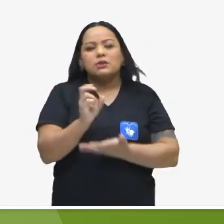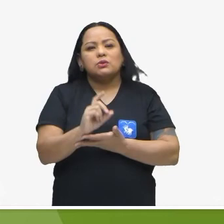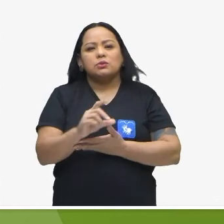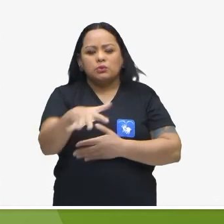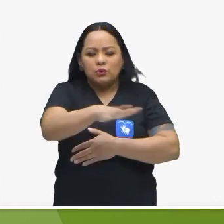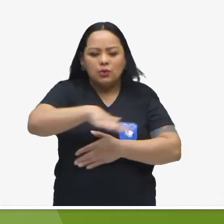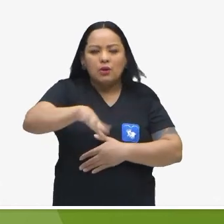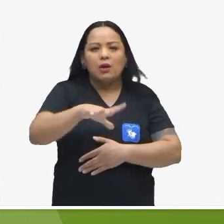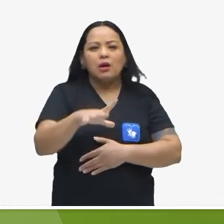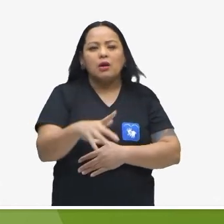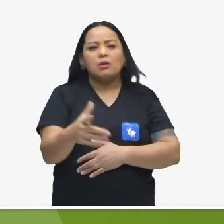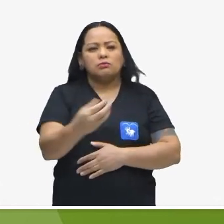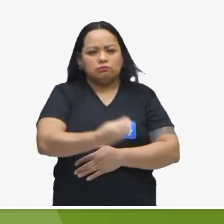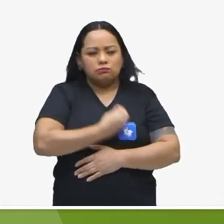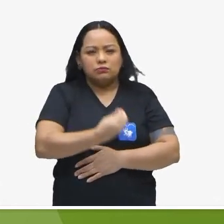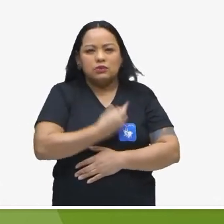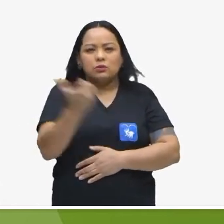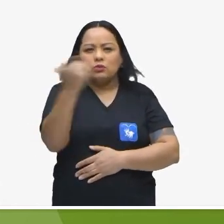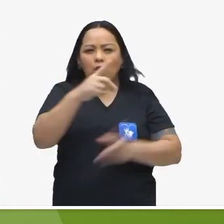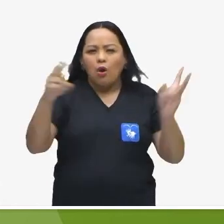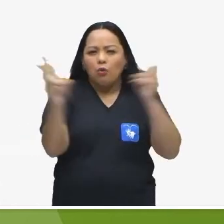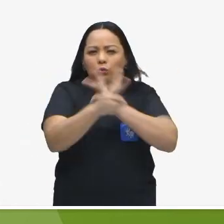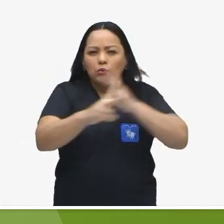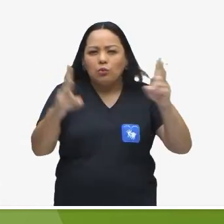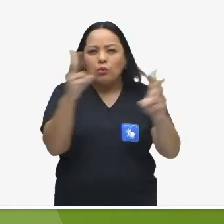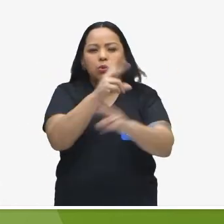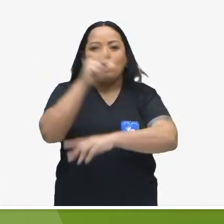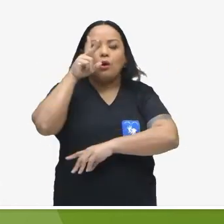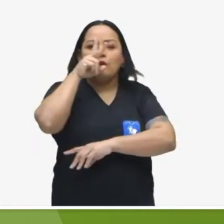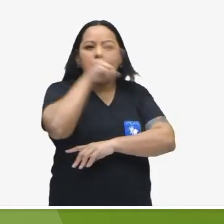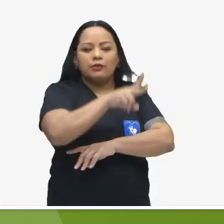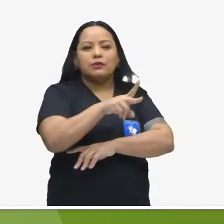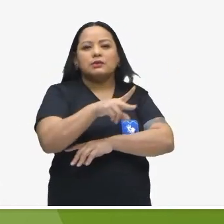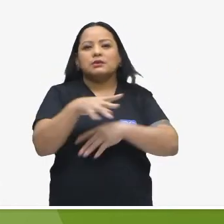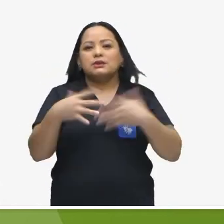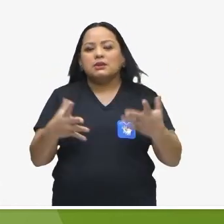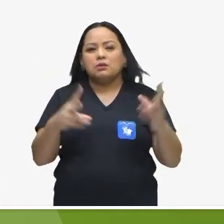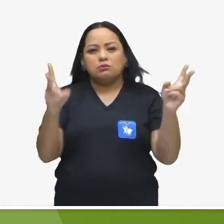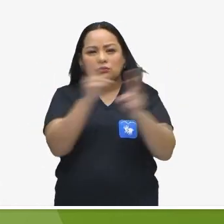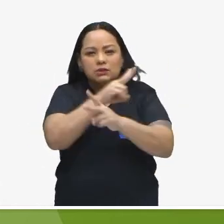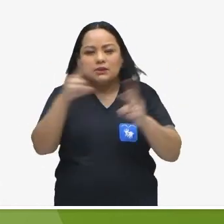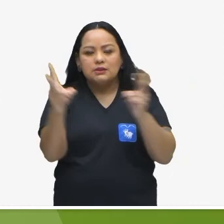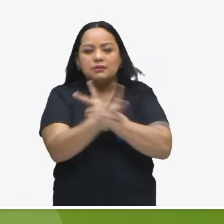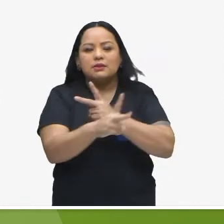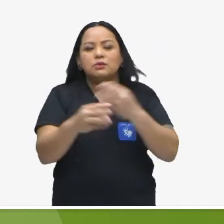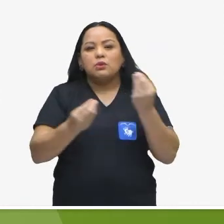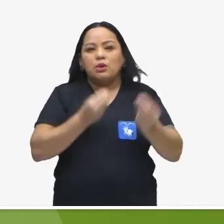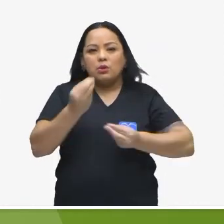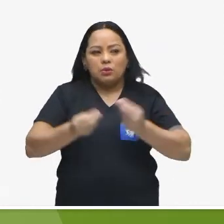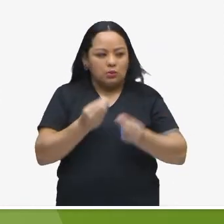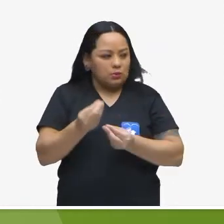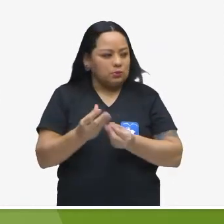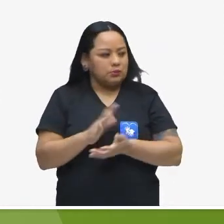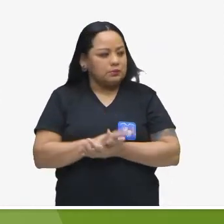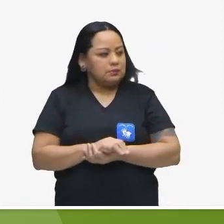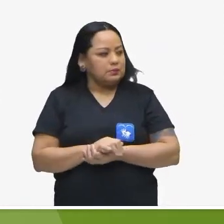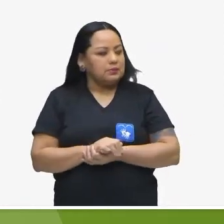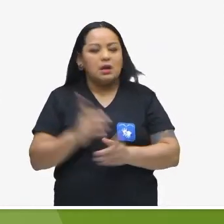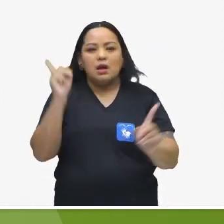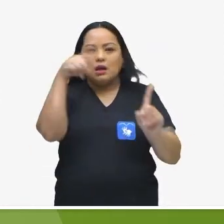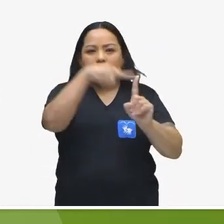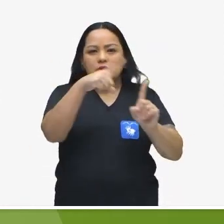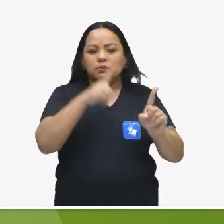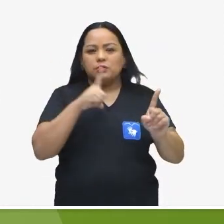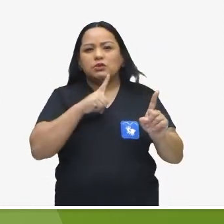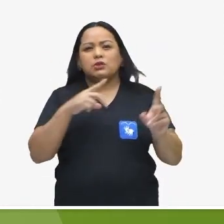consegue sobreviver a ventos muito fortes, né? Então, esses ventos aí são algum tipo de